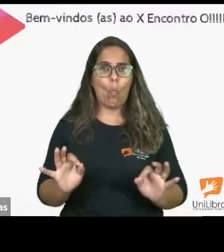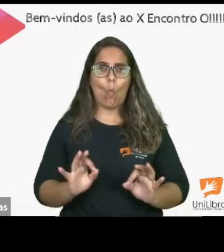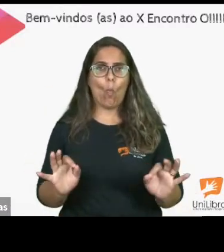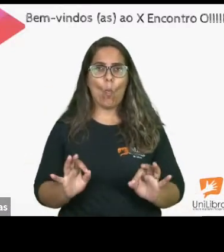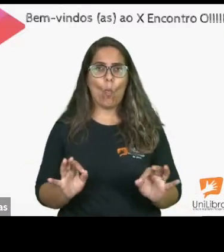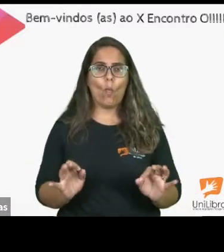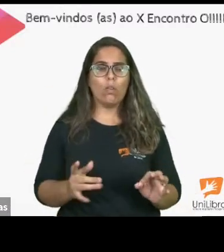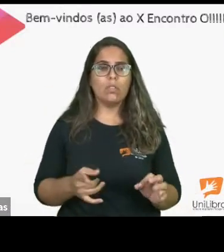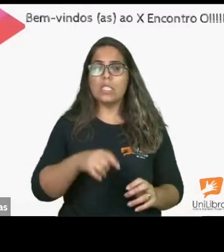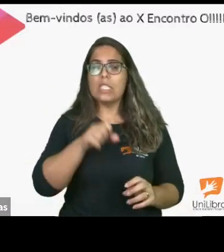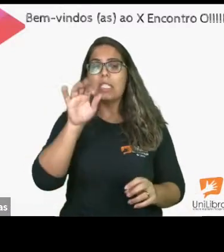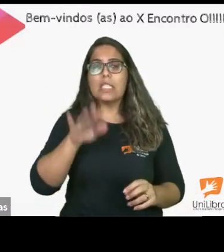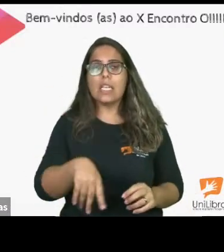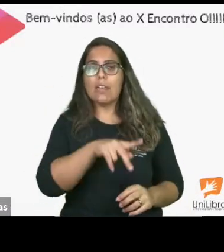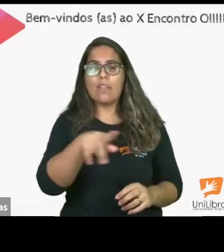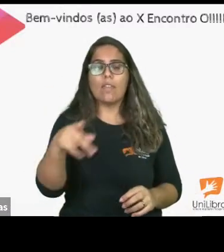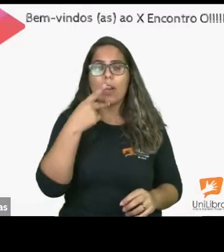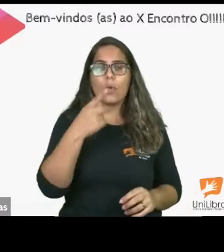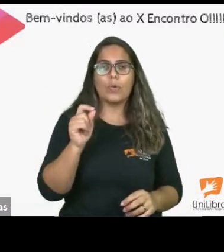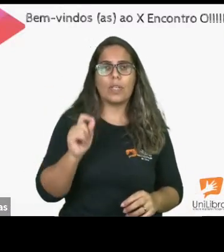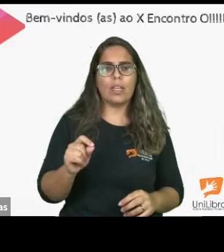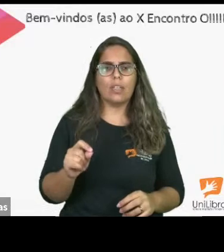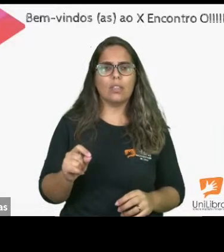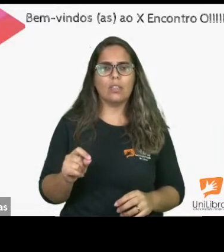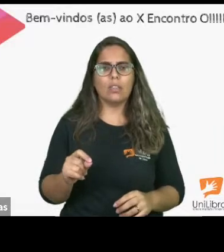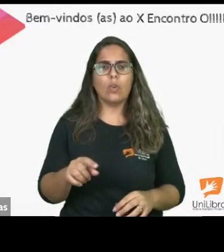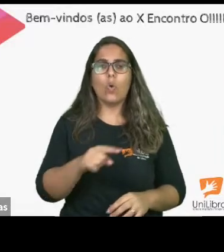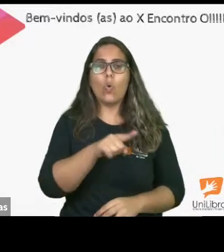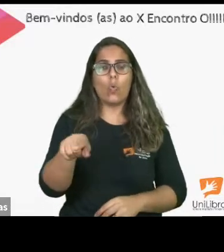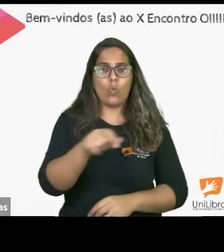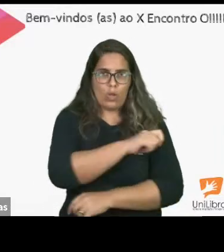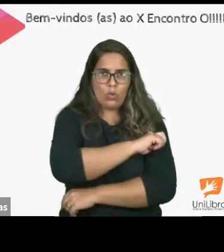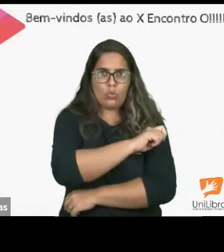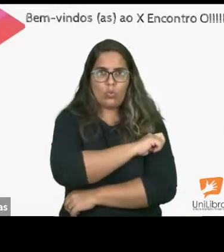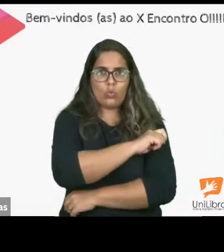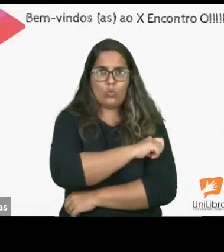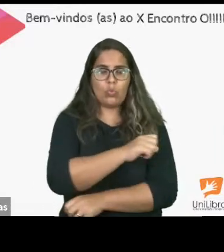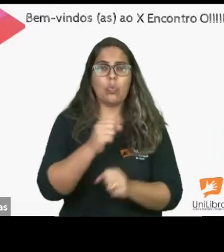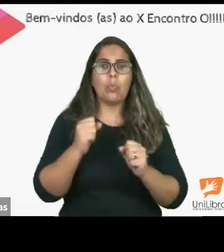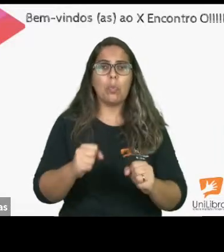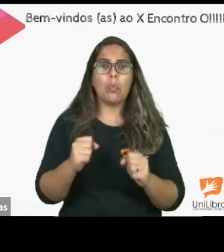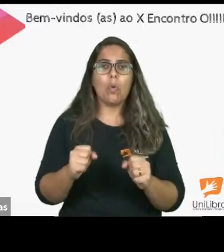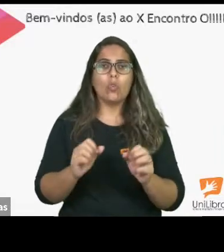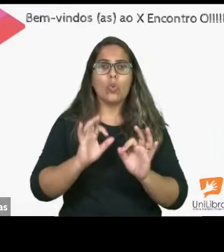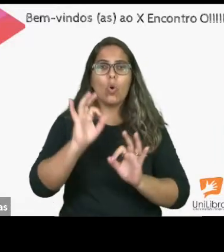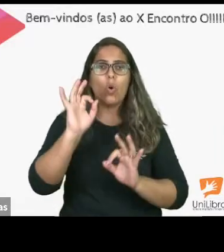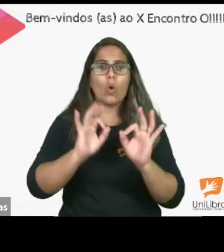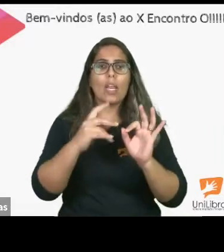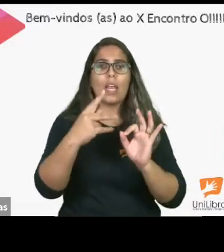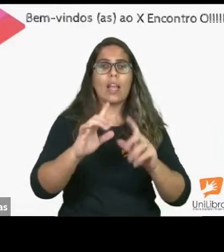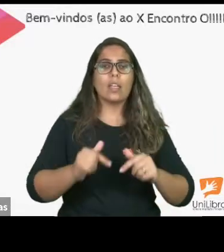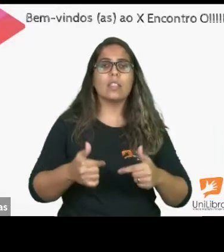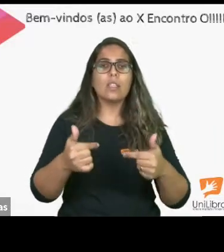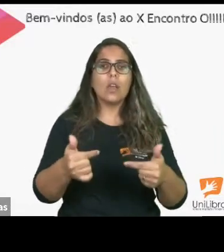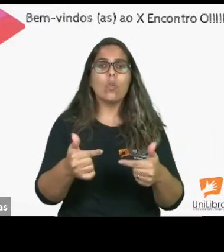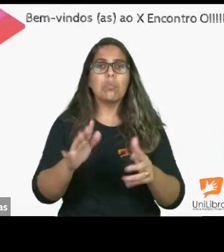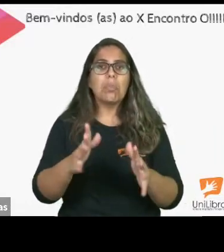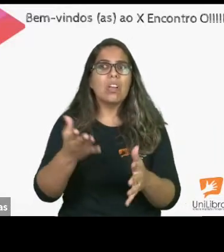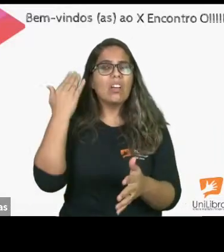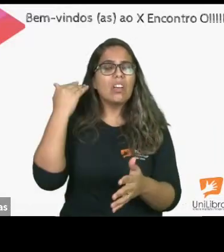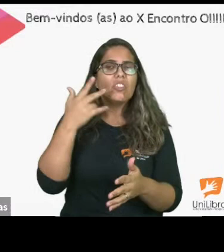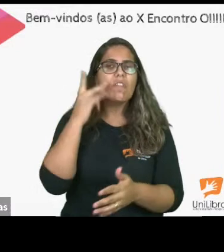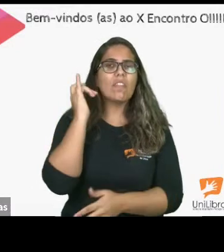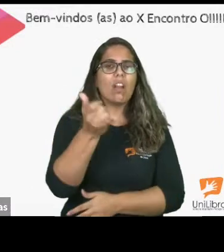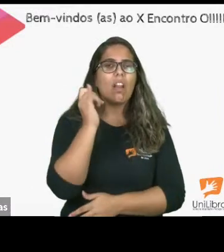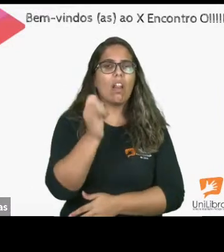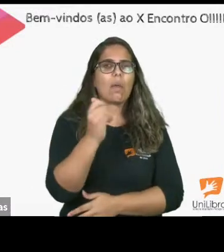ter socializado a questão. Como que o aluno, o estudante, pode coordenar sua ação se antes está sendo dito uma coisa